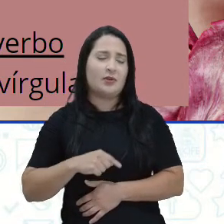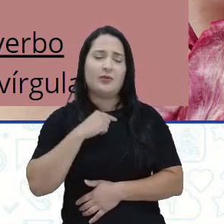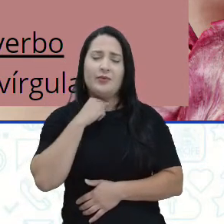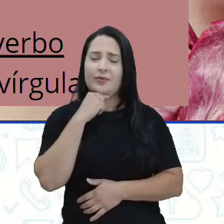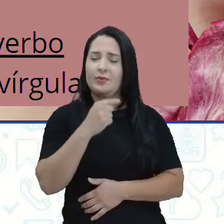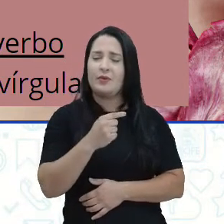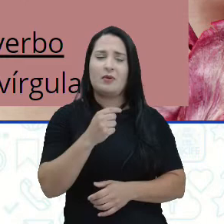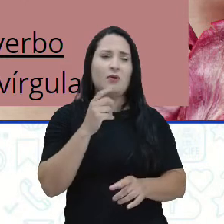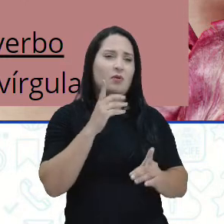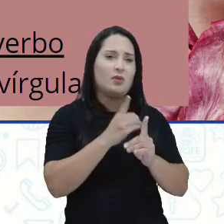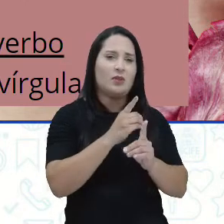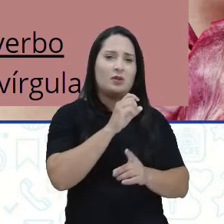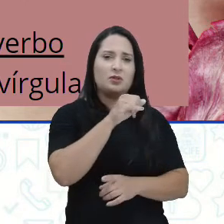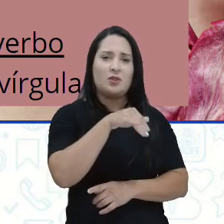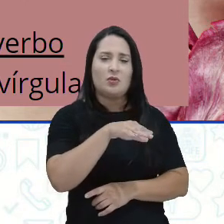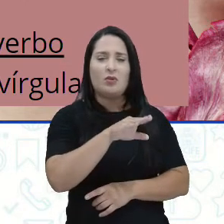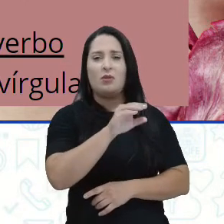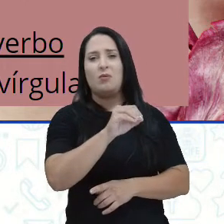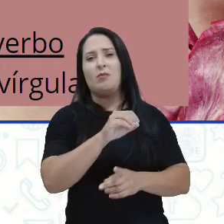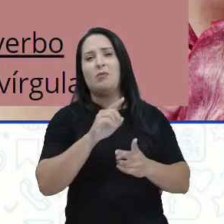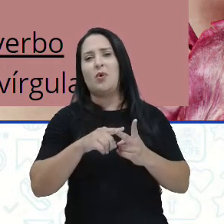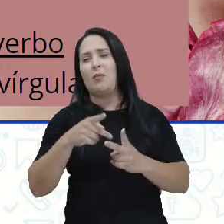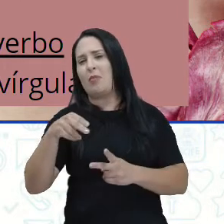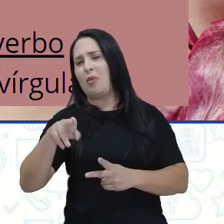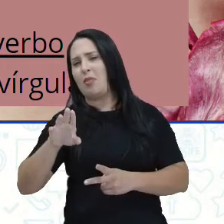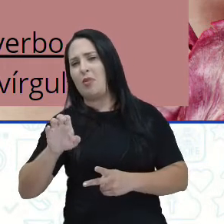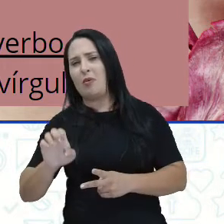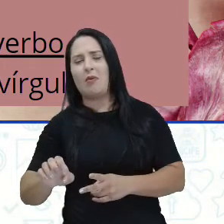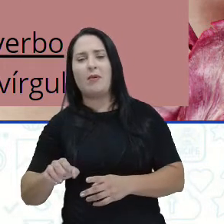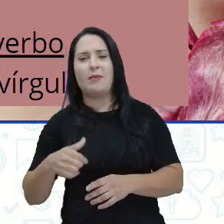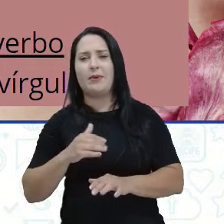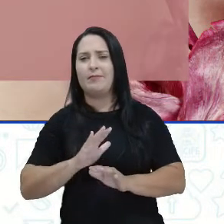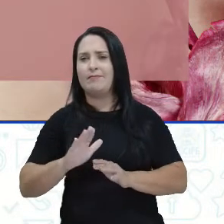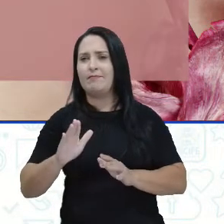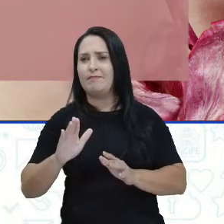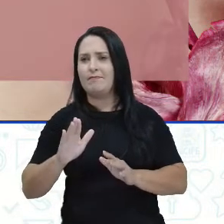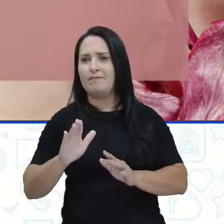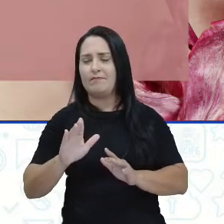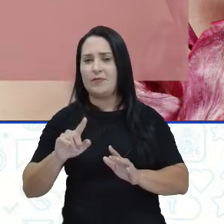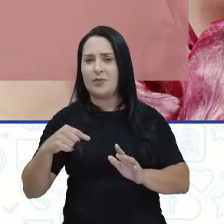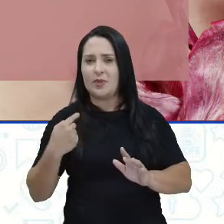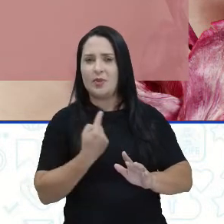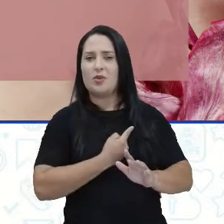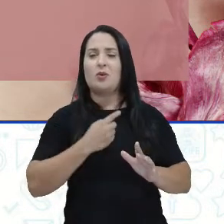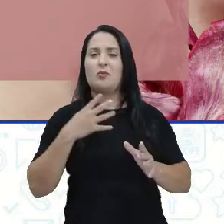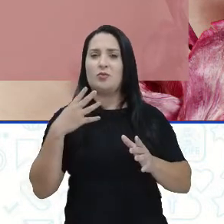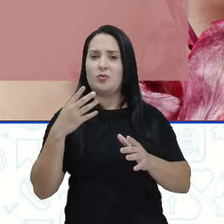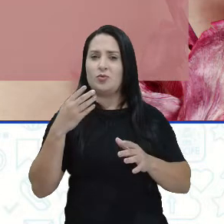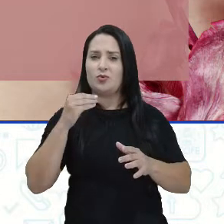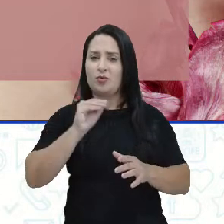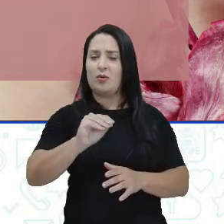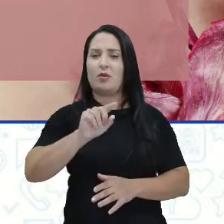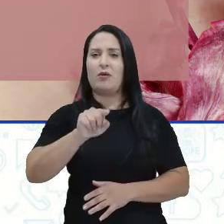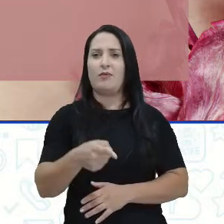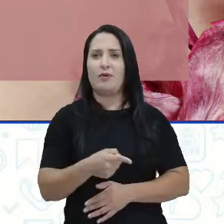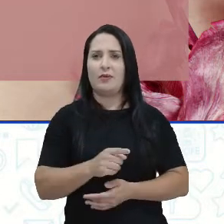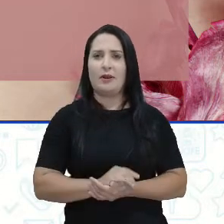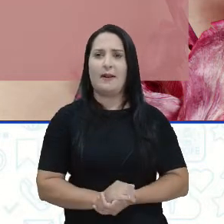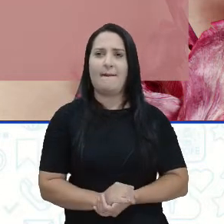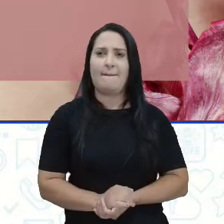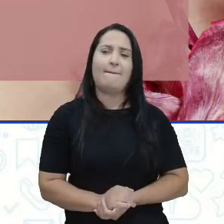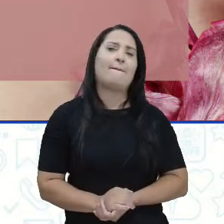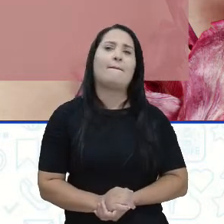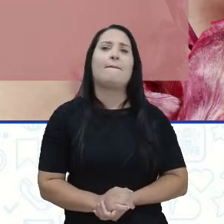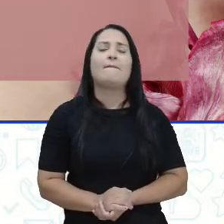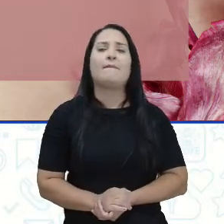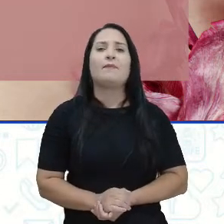botar um pronome, não vai usar nenhum outro recurso. Aí a gente insere uma vírgula. Ó, aí eu botei